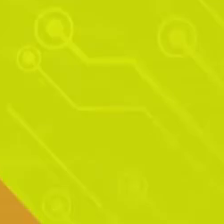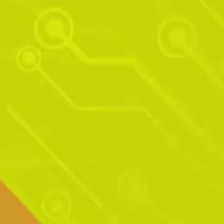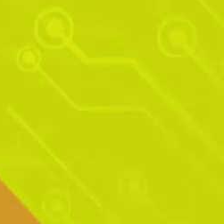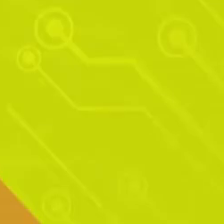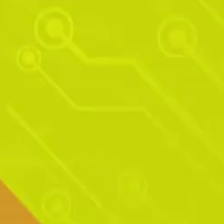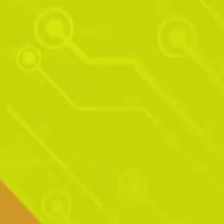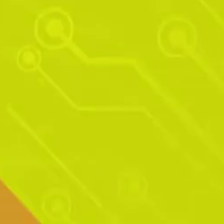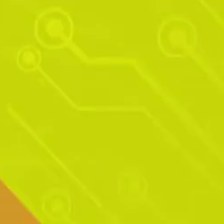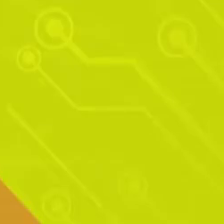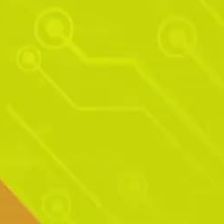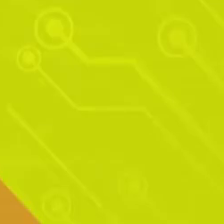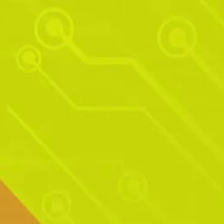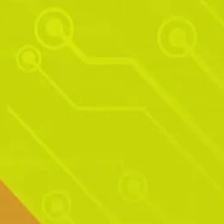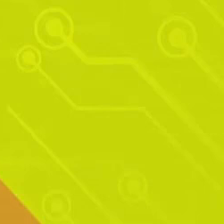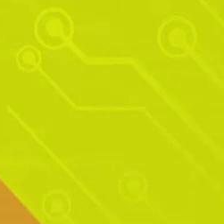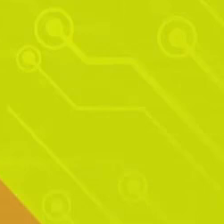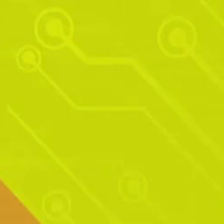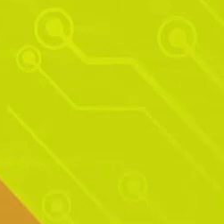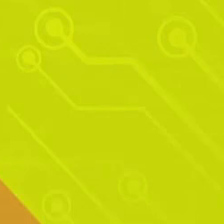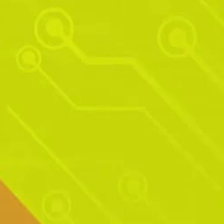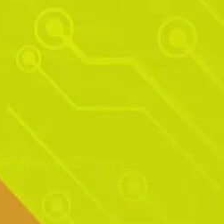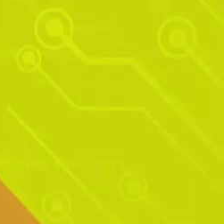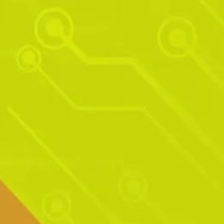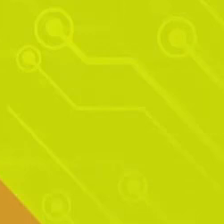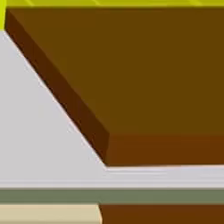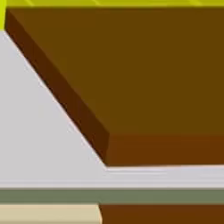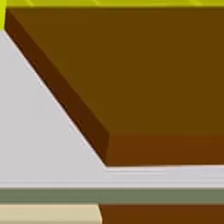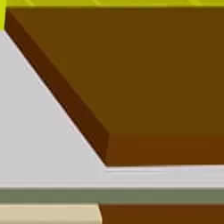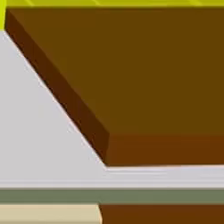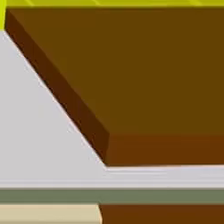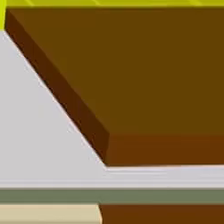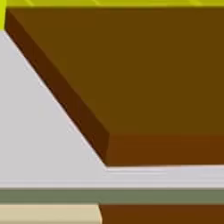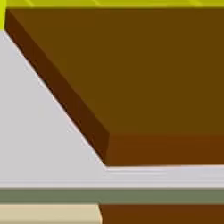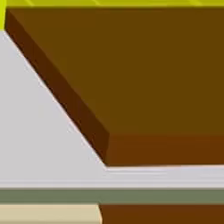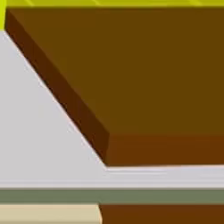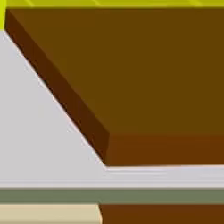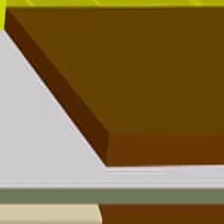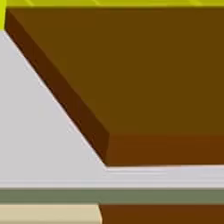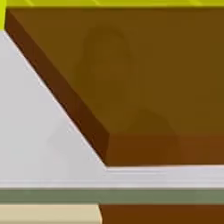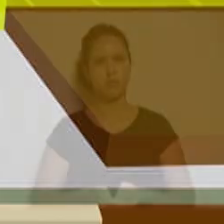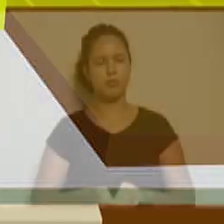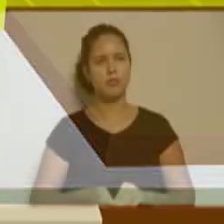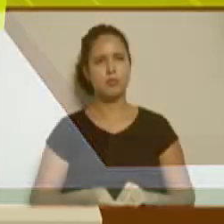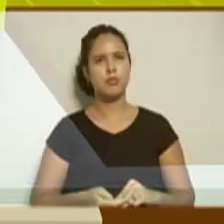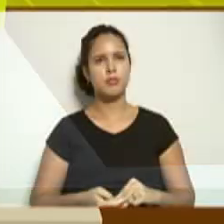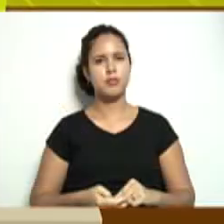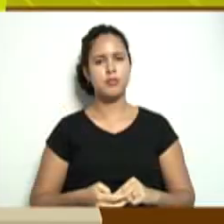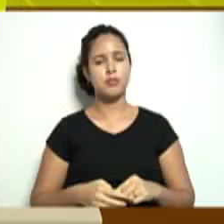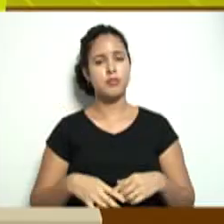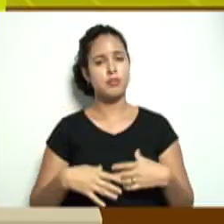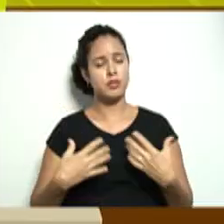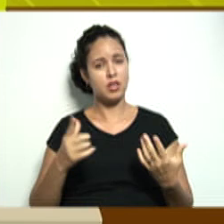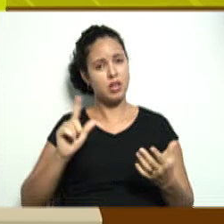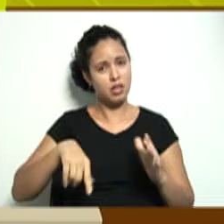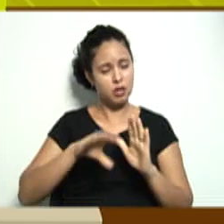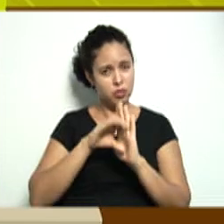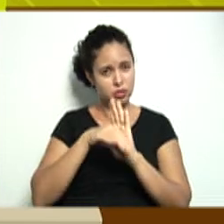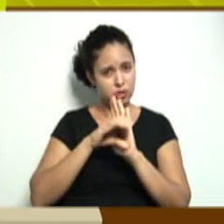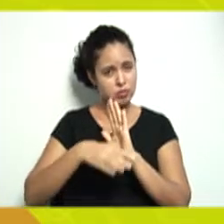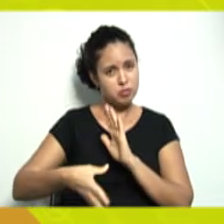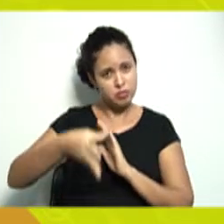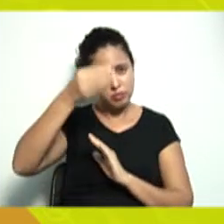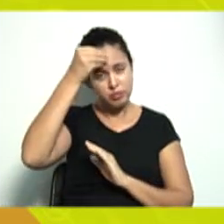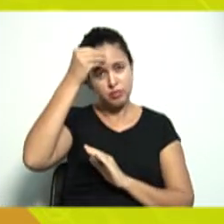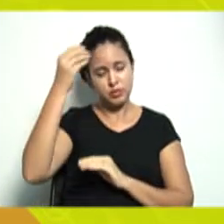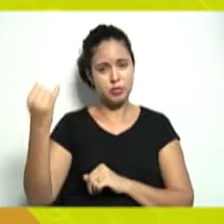conteúdo? Fizeram as anotações? Olha lá, hein? As anotações são sempre importantes para vocês absorverem melhor os